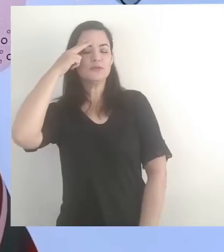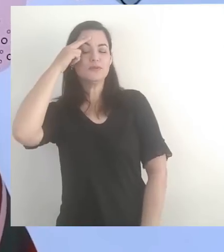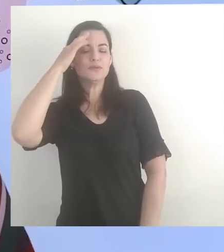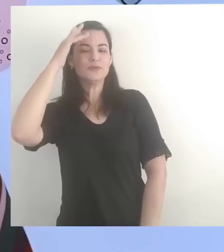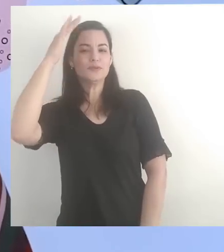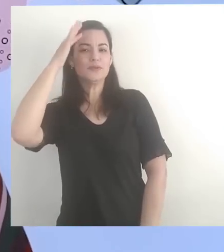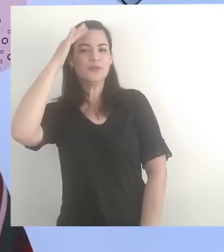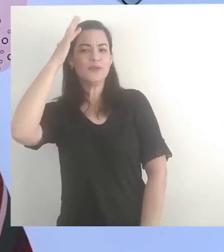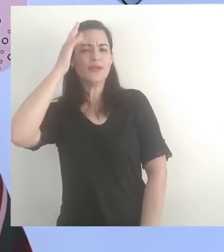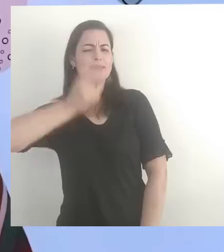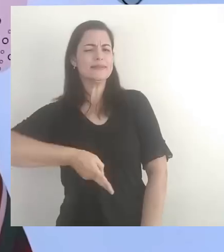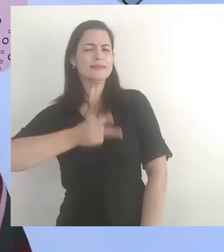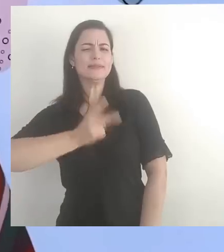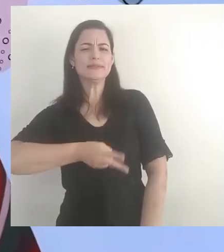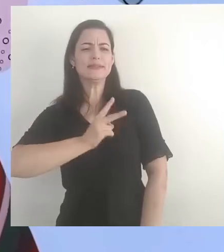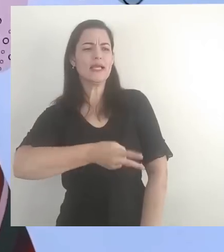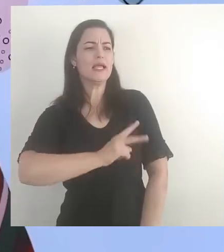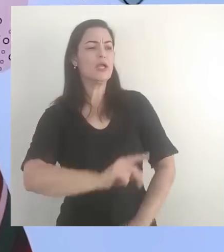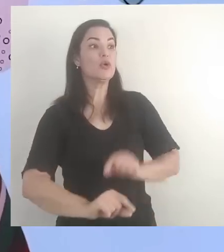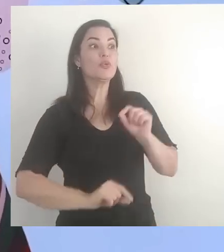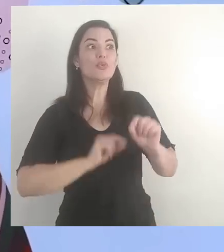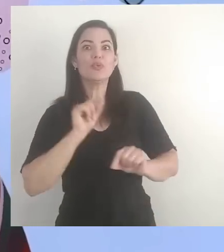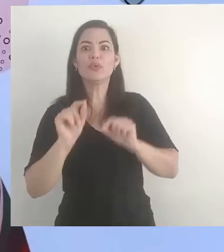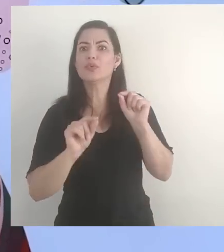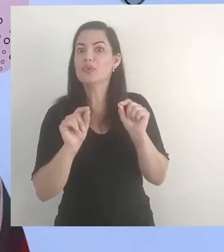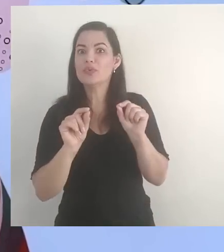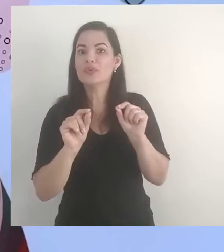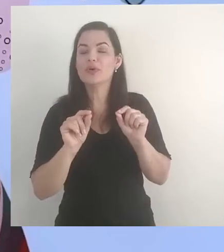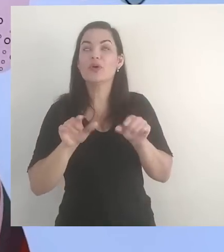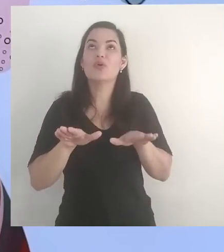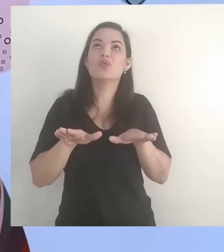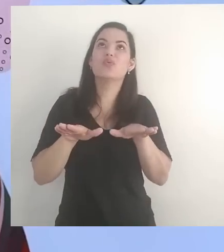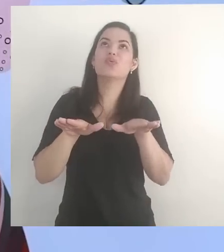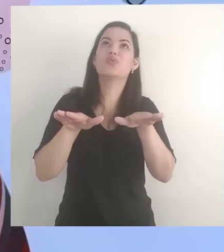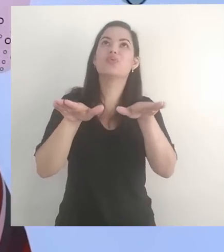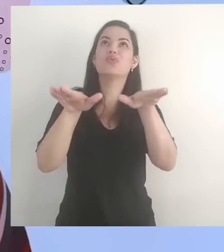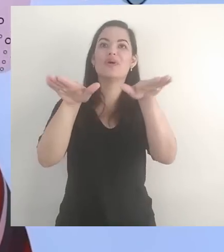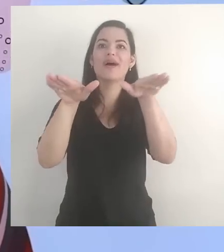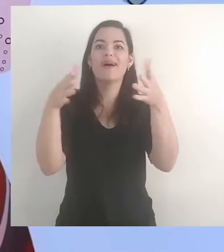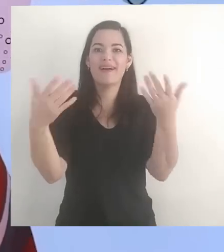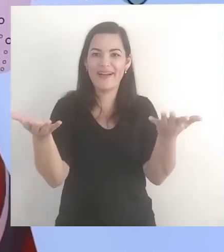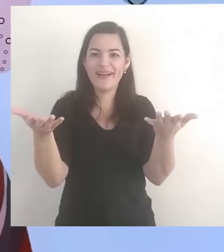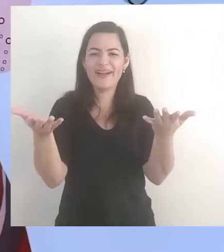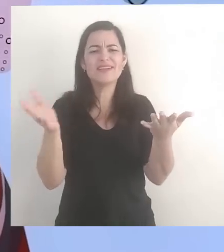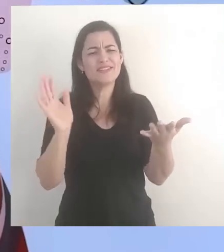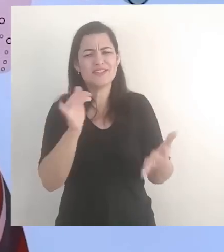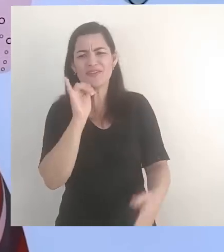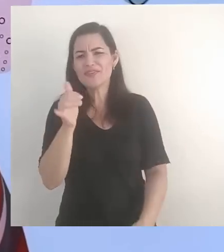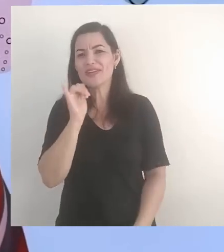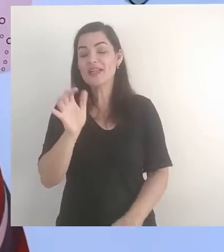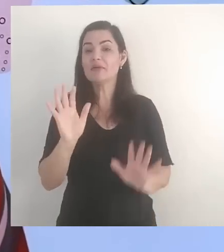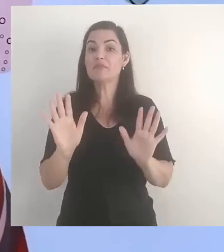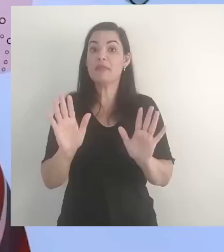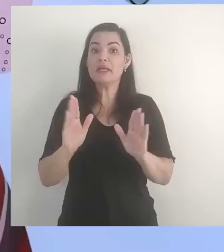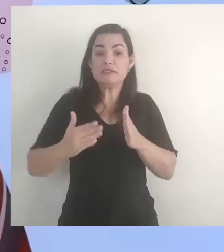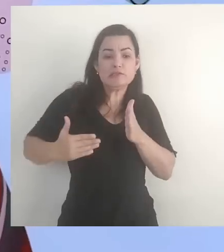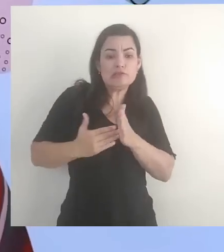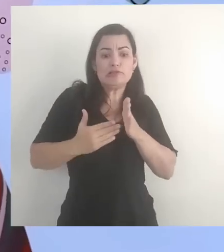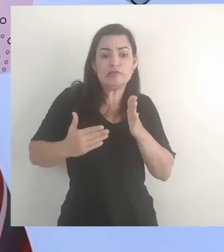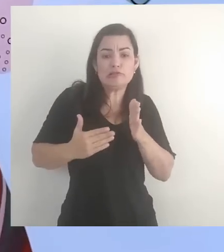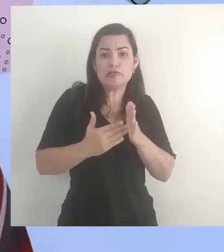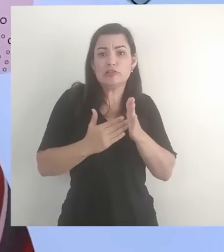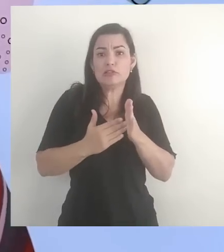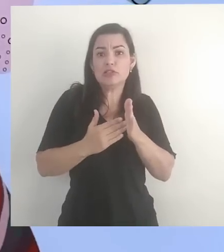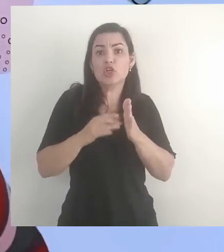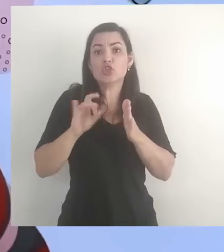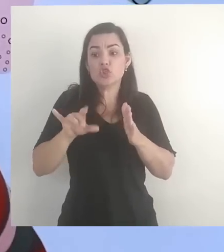né? Eu falei para vocês já que ele sempre teve esse sonho de voar. Só que isso, turma, não ficou